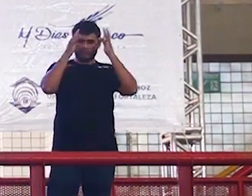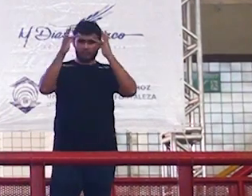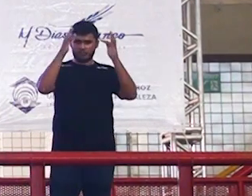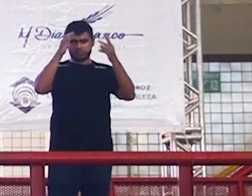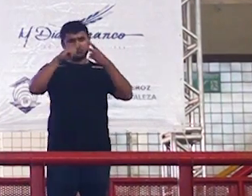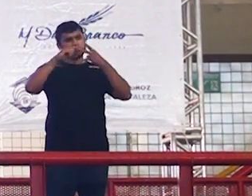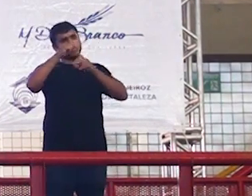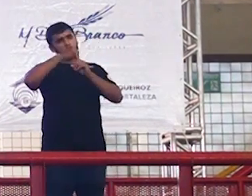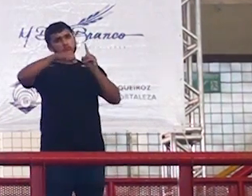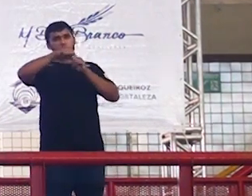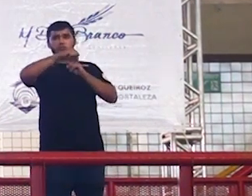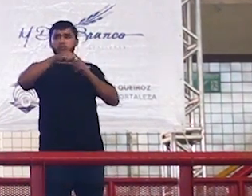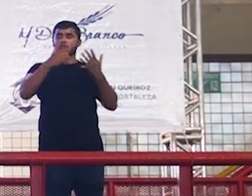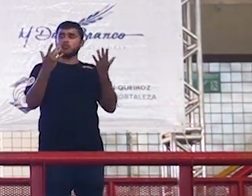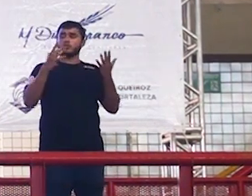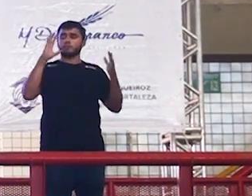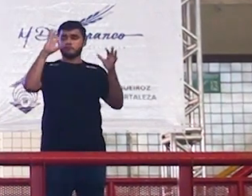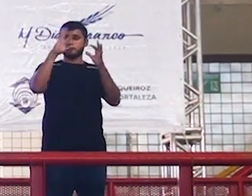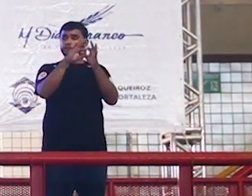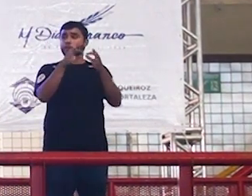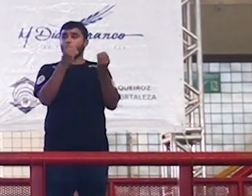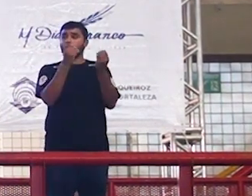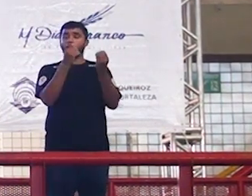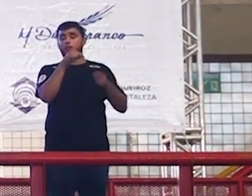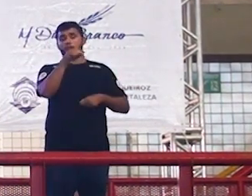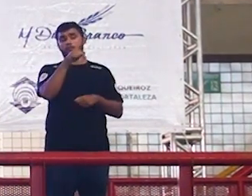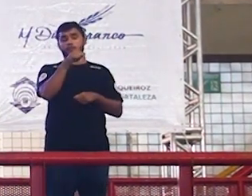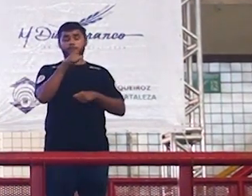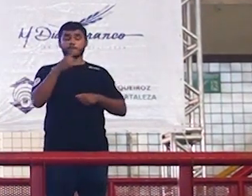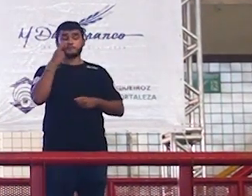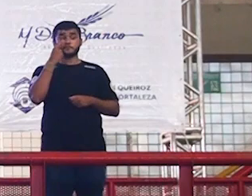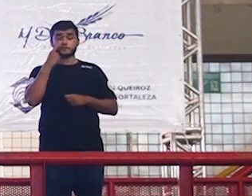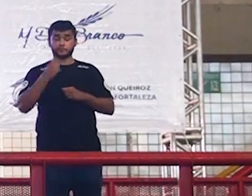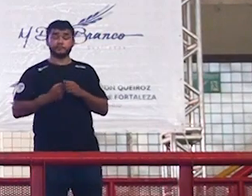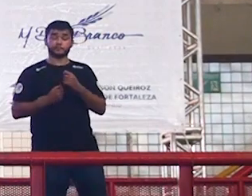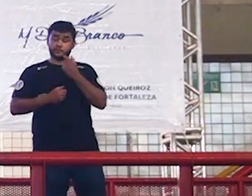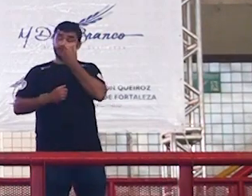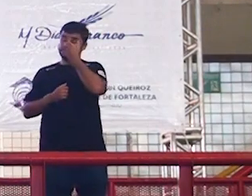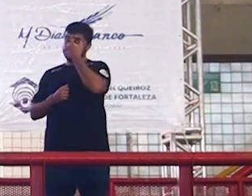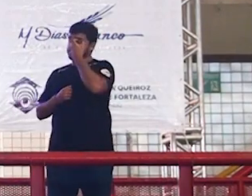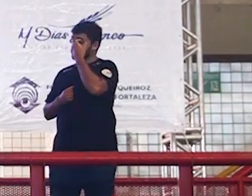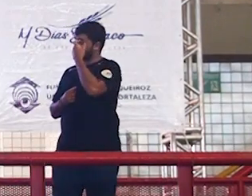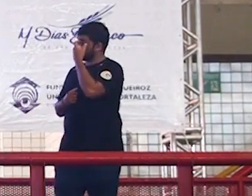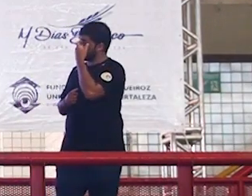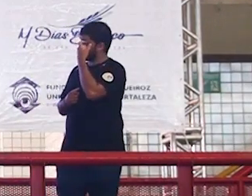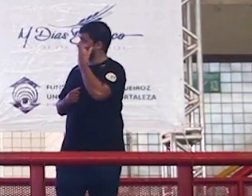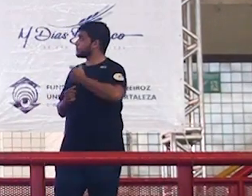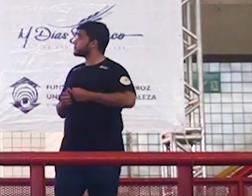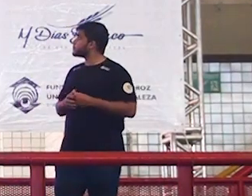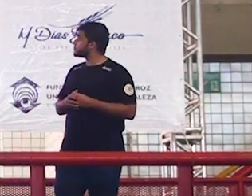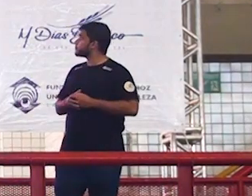Filosofia, sociologia, o que diabo que o aluno ia botar aí? Bora lá.